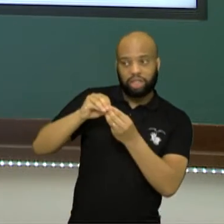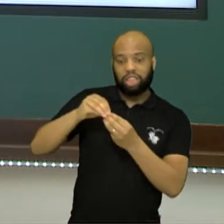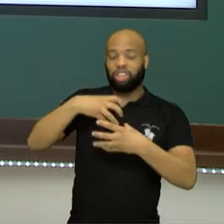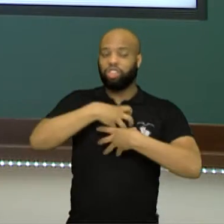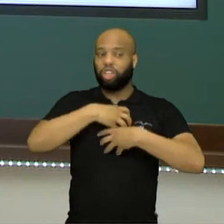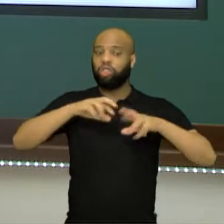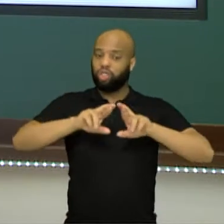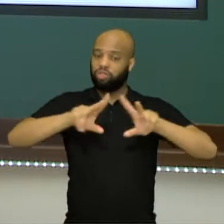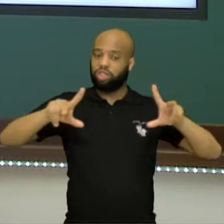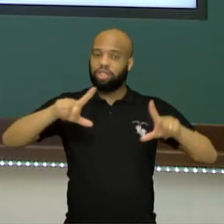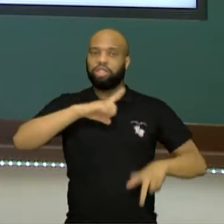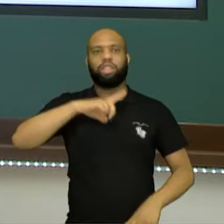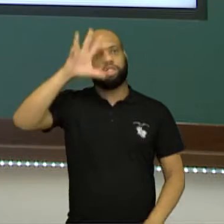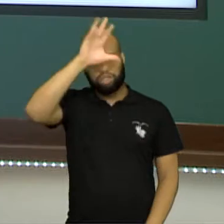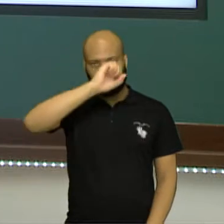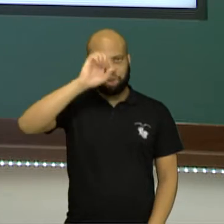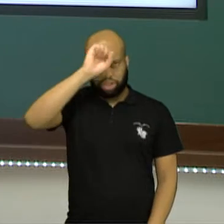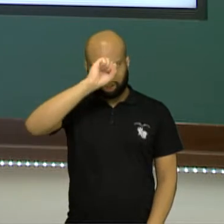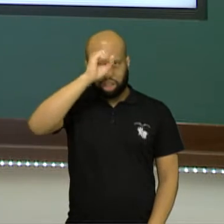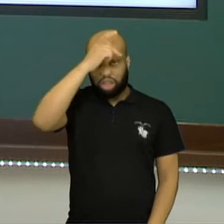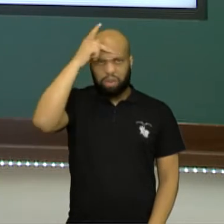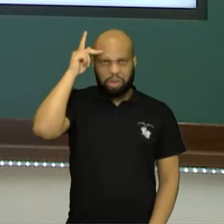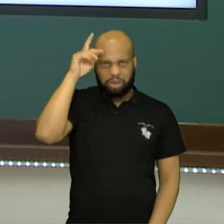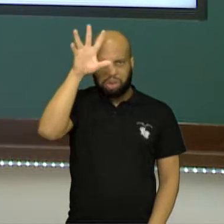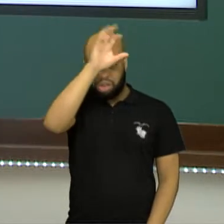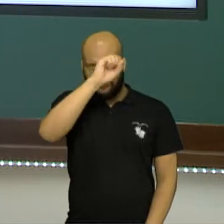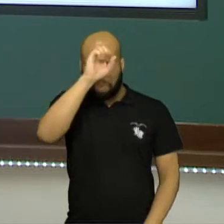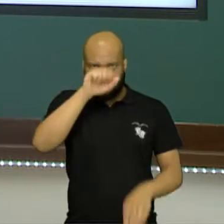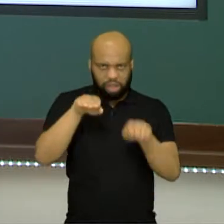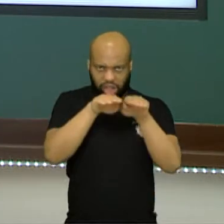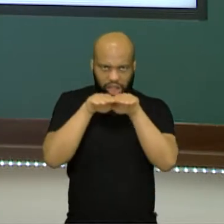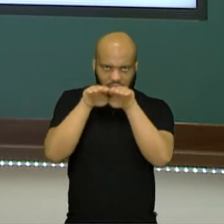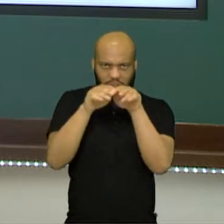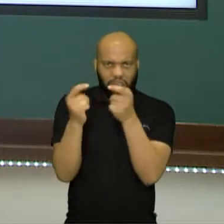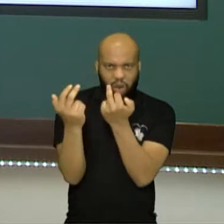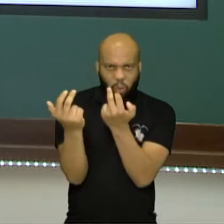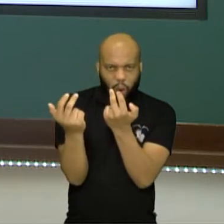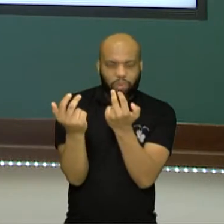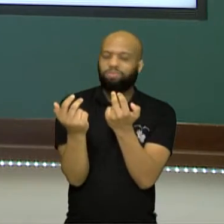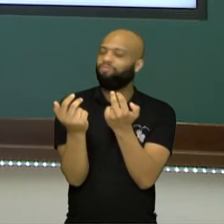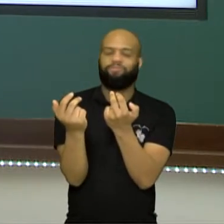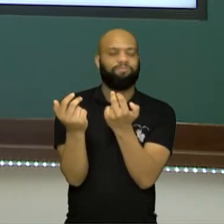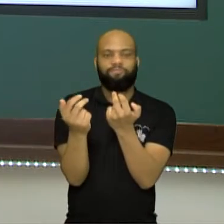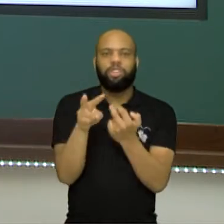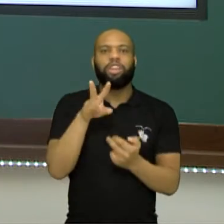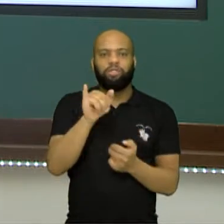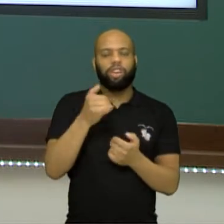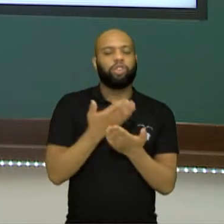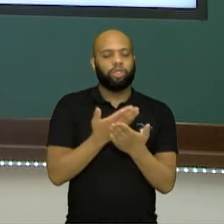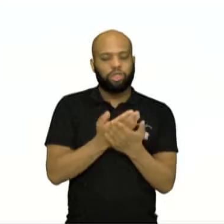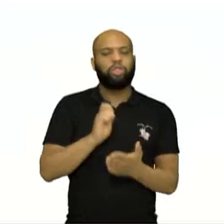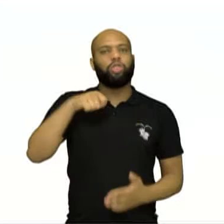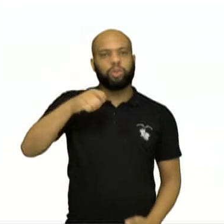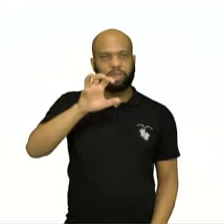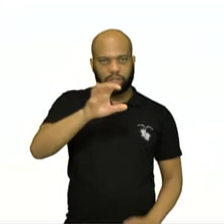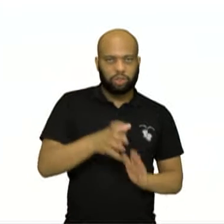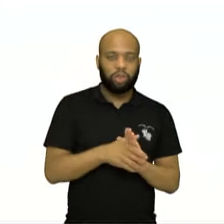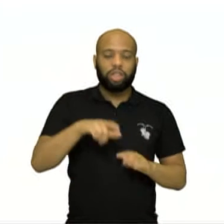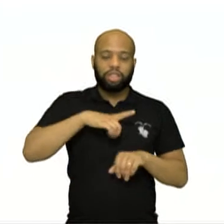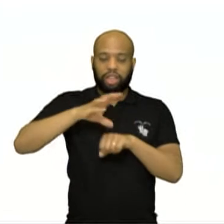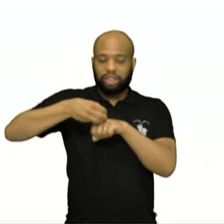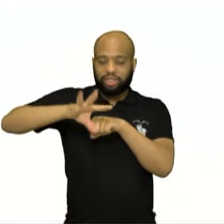aprender. Nem todo mundo aprende da mesma maneira. E é sobre isso que nós vamos conversar. Nós vamos ter dicas